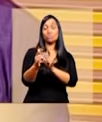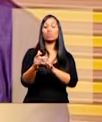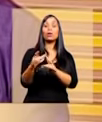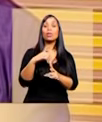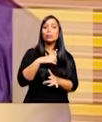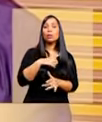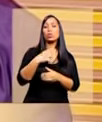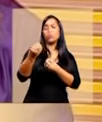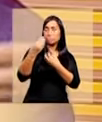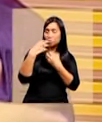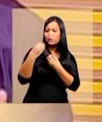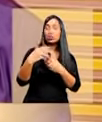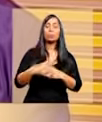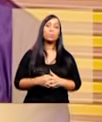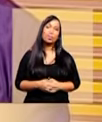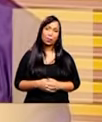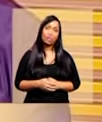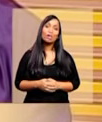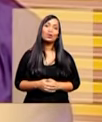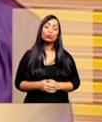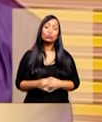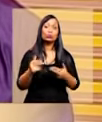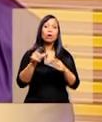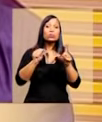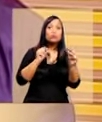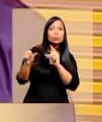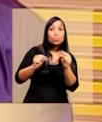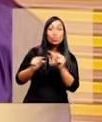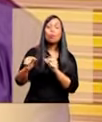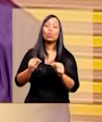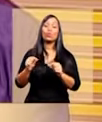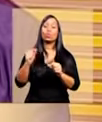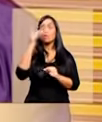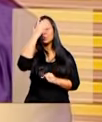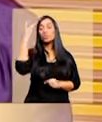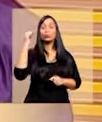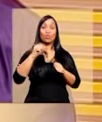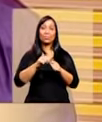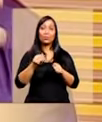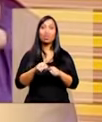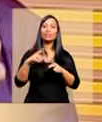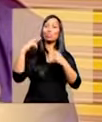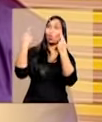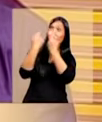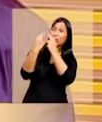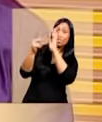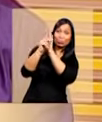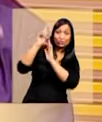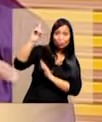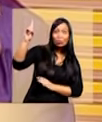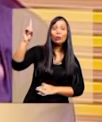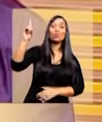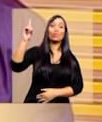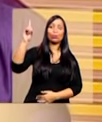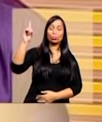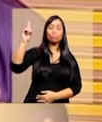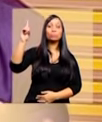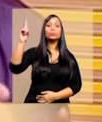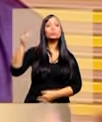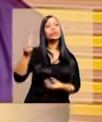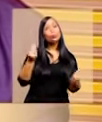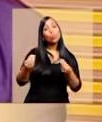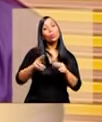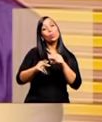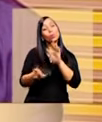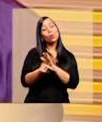dele envolve os ensinamentos, as opções que ele fez, o reino de Deus. E o reino de Deus,